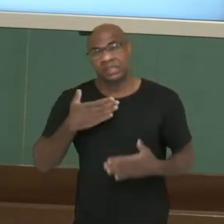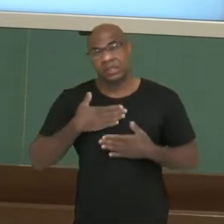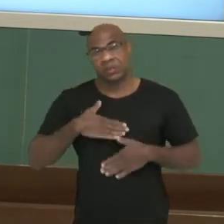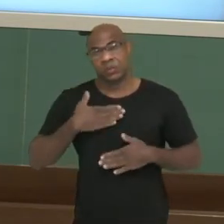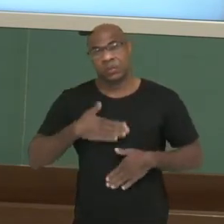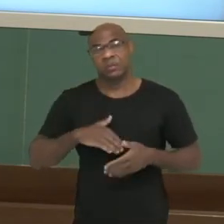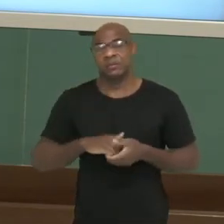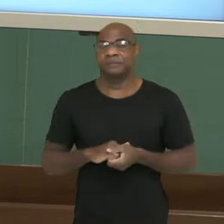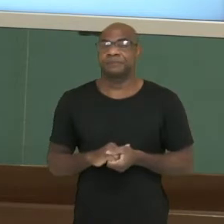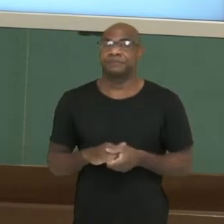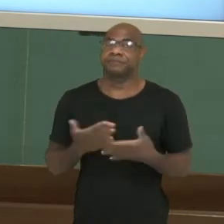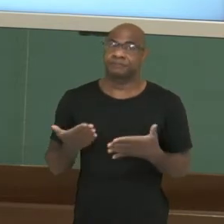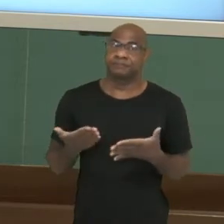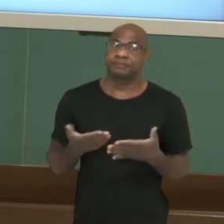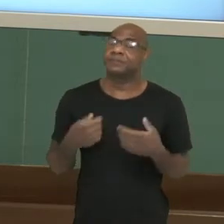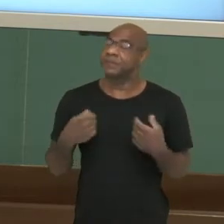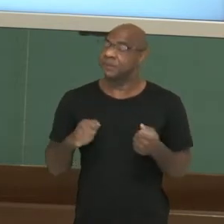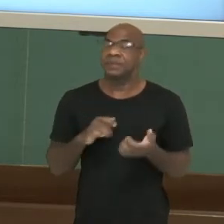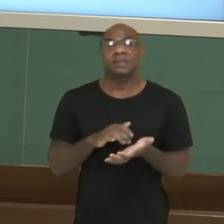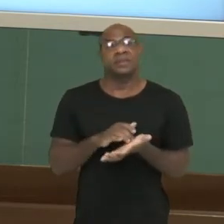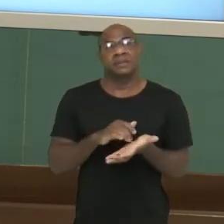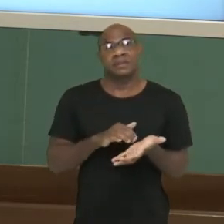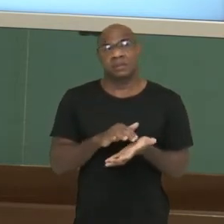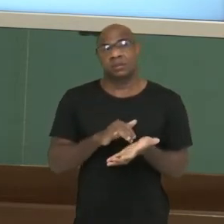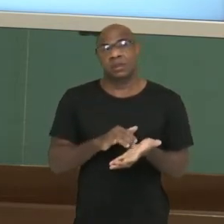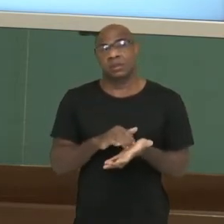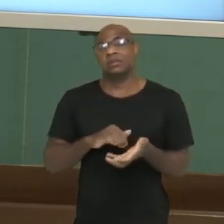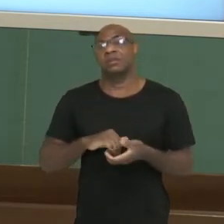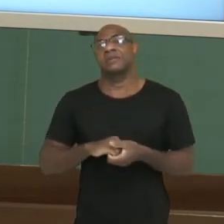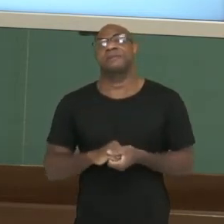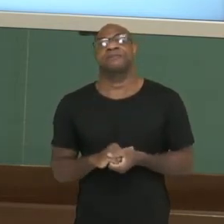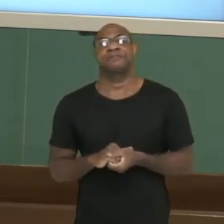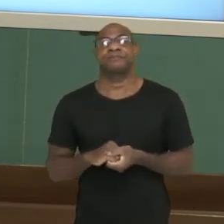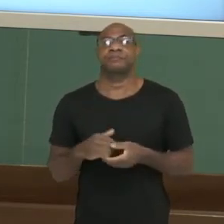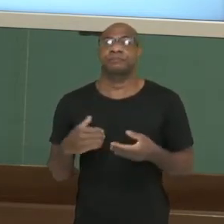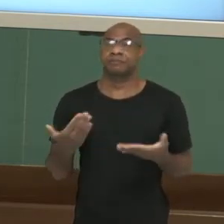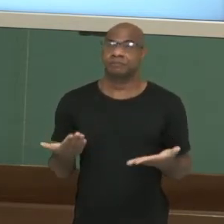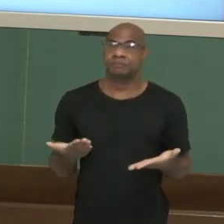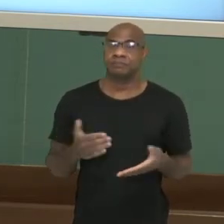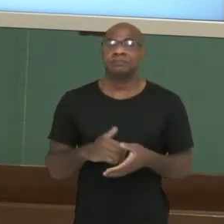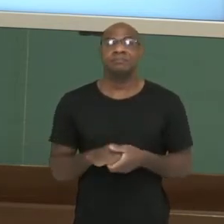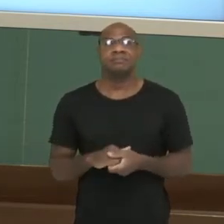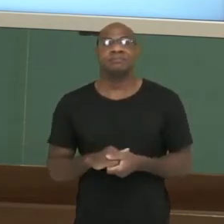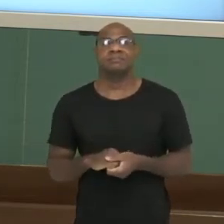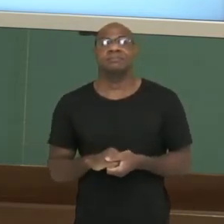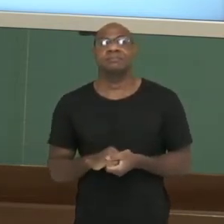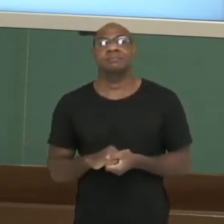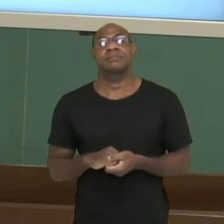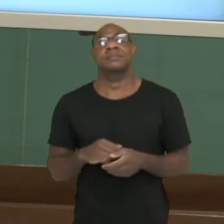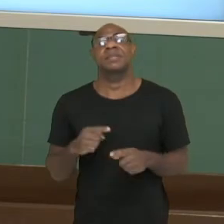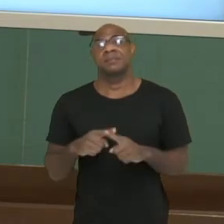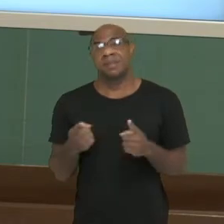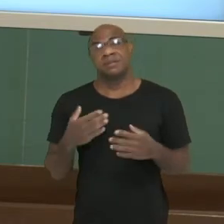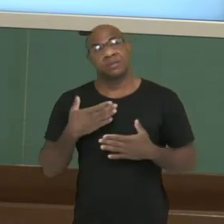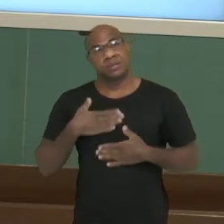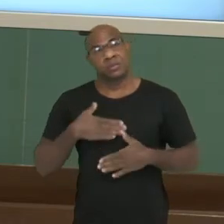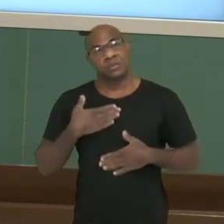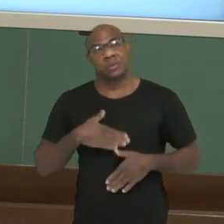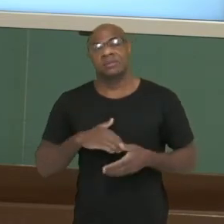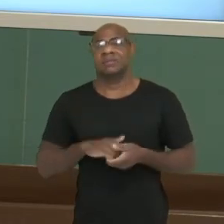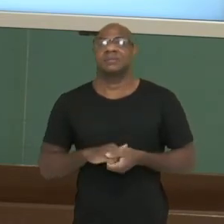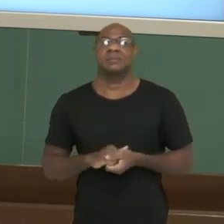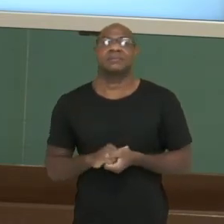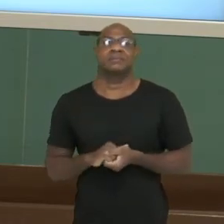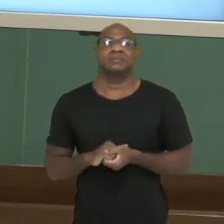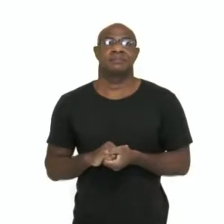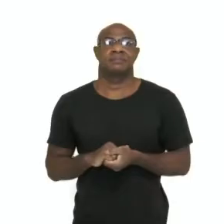que é interessante ter a ajuda da calculadora, né? Senão você fica meio preso aí, mas tranquilo,